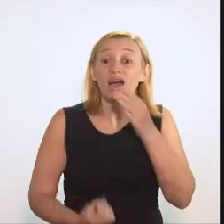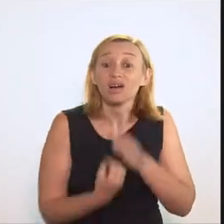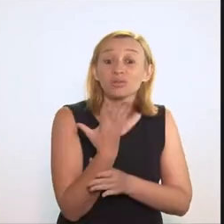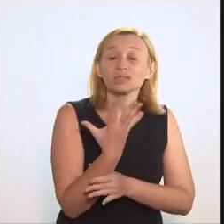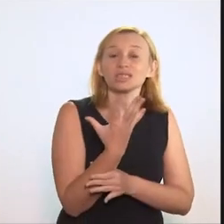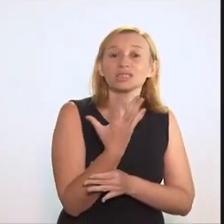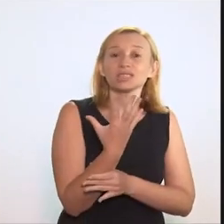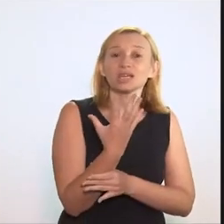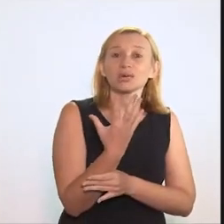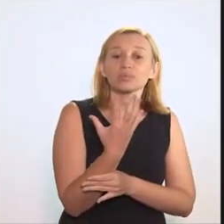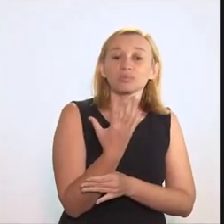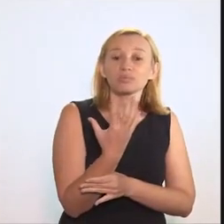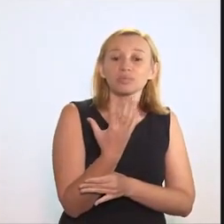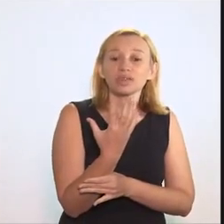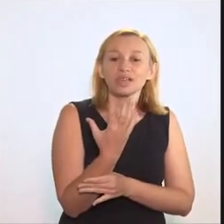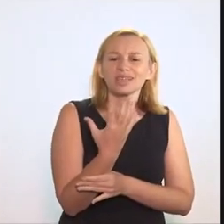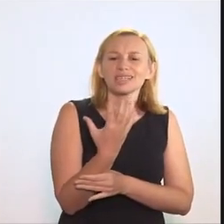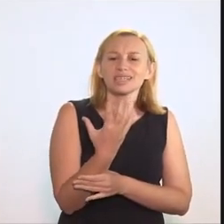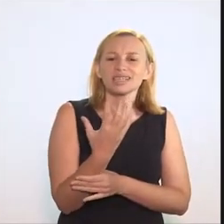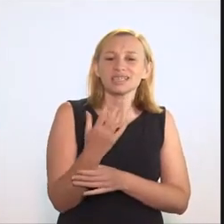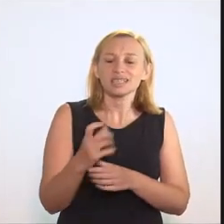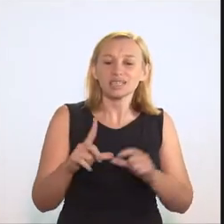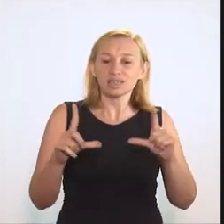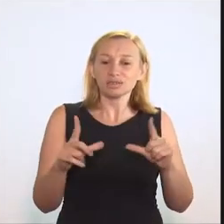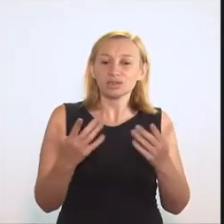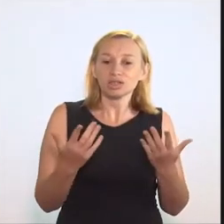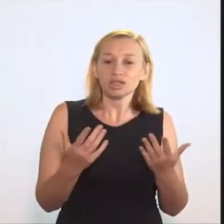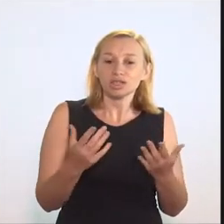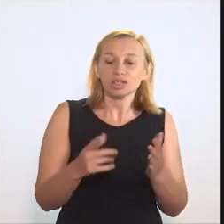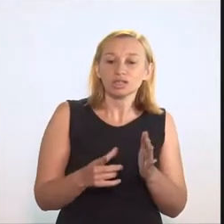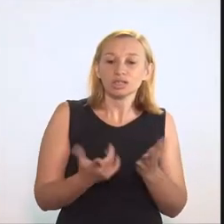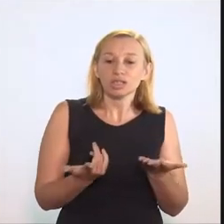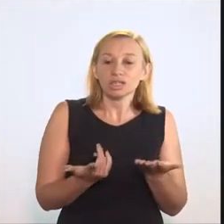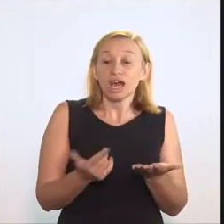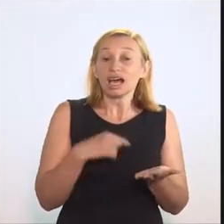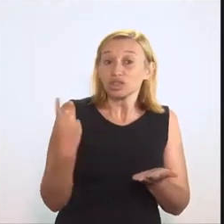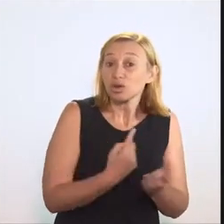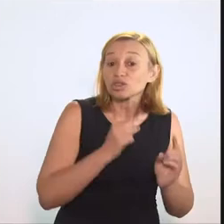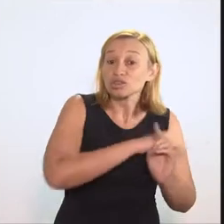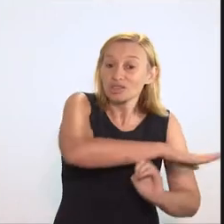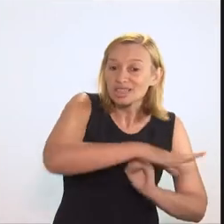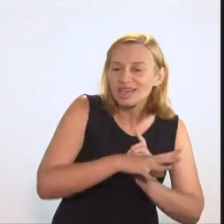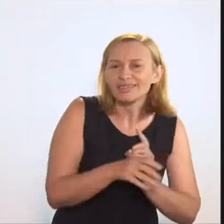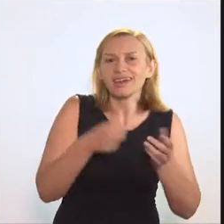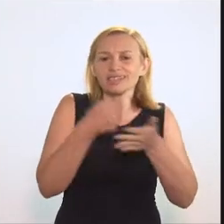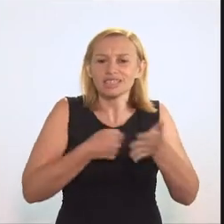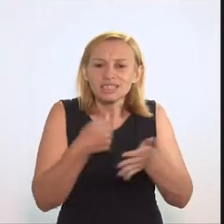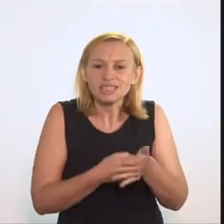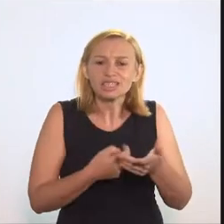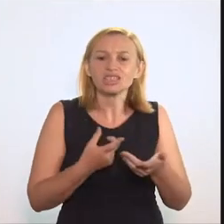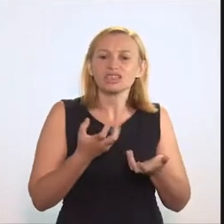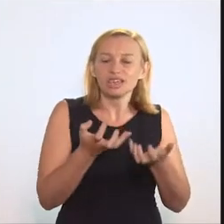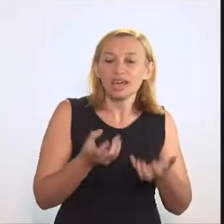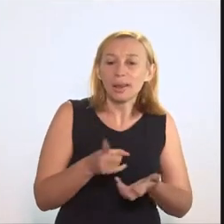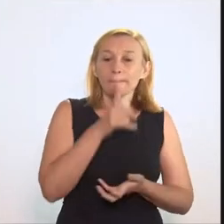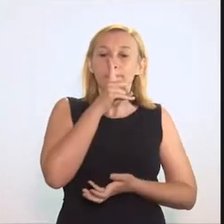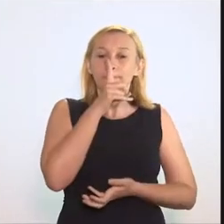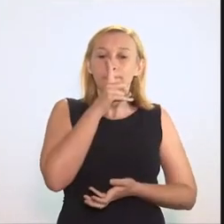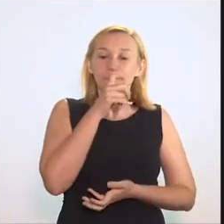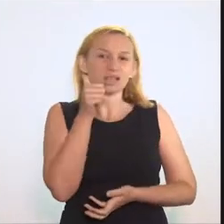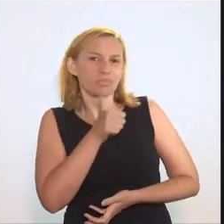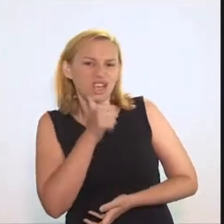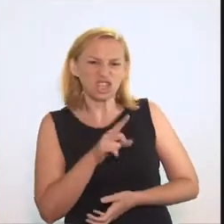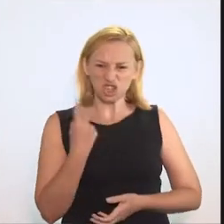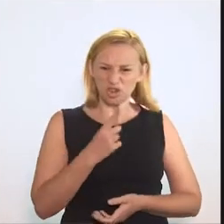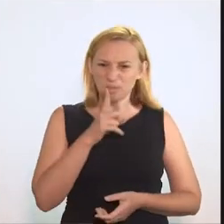ele surgiu diante, né, desse cenário, que é um cenário de anos, né? A nossa sociedade, ela insiste em querer calar as mulheres.